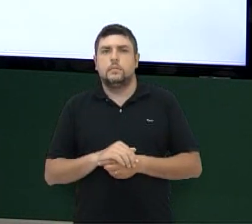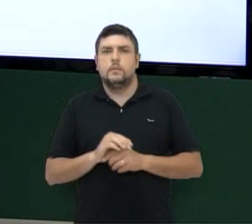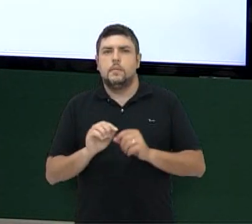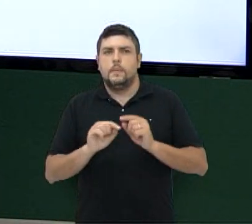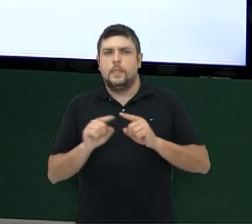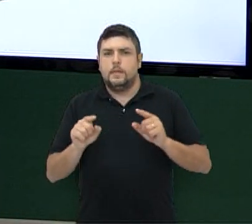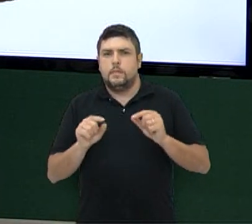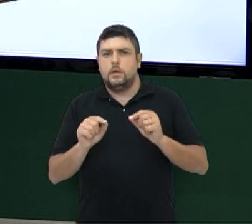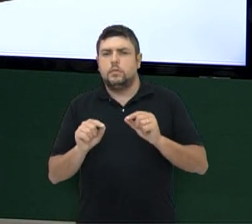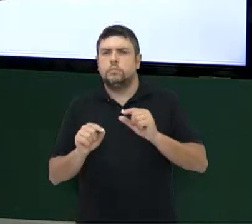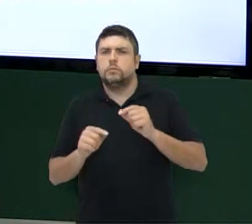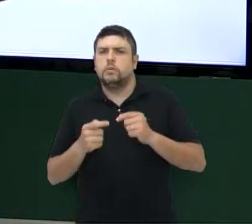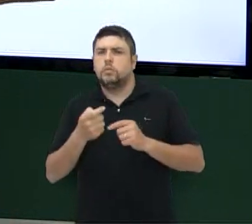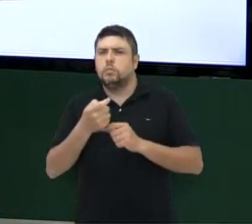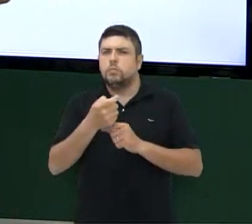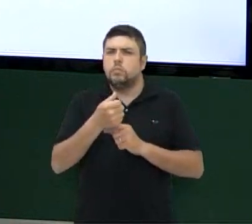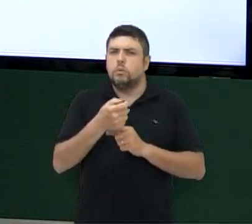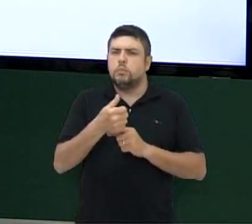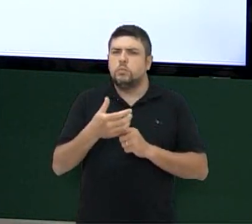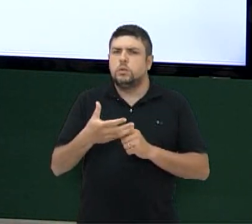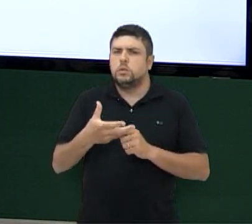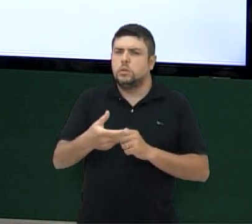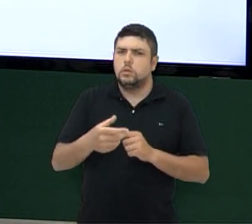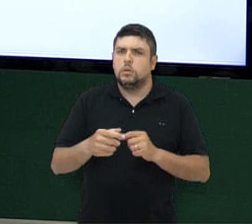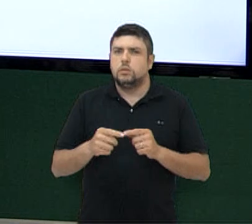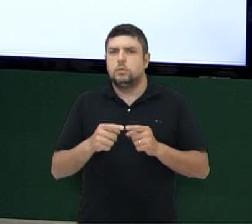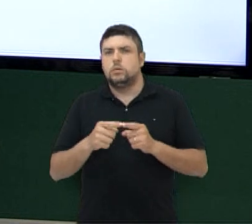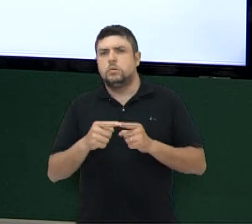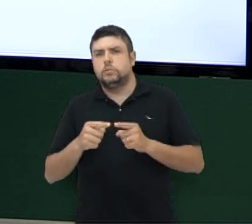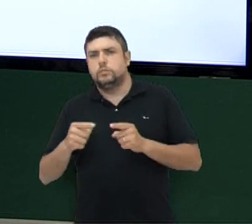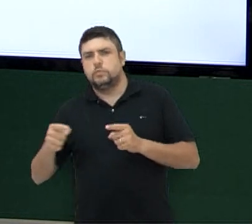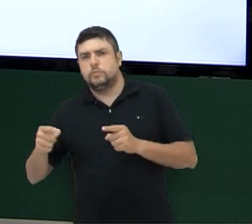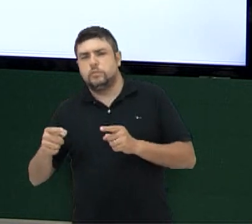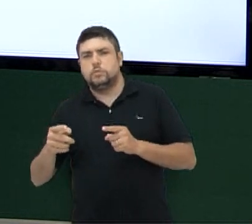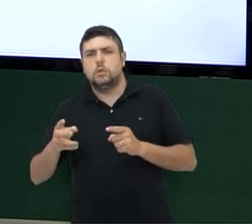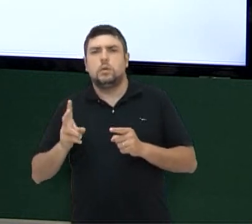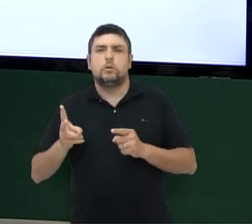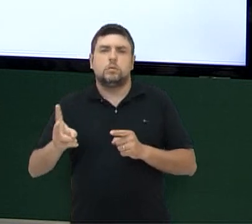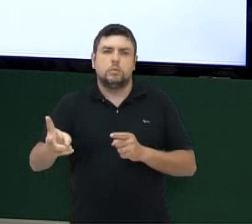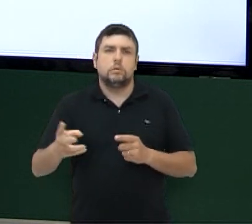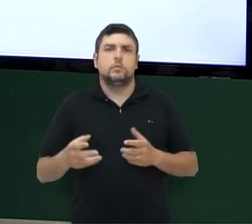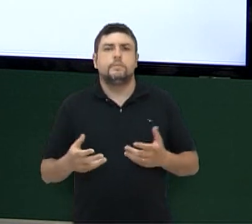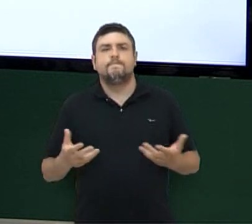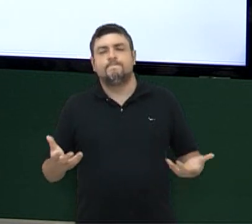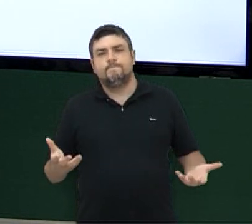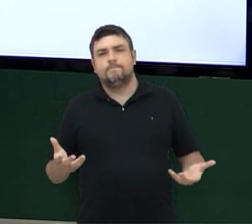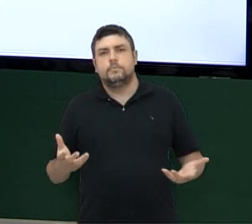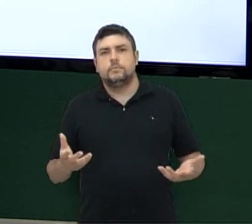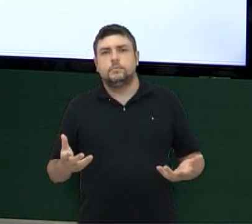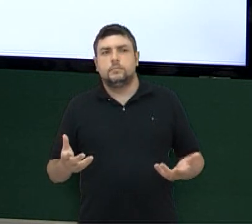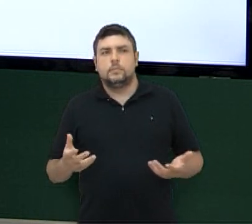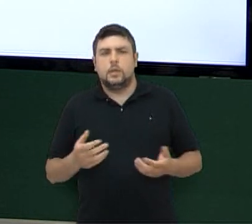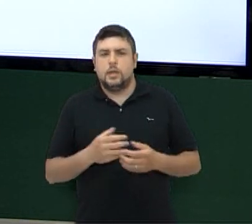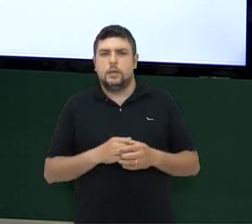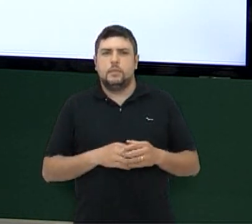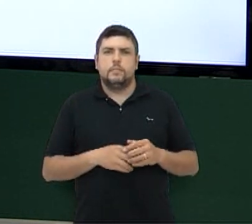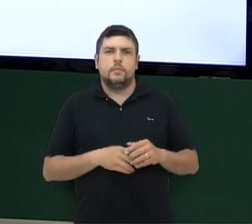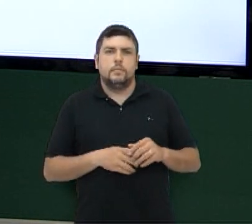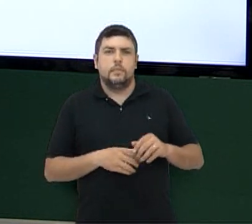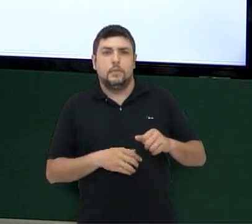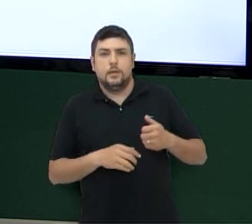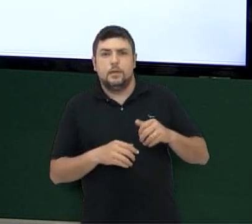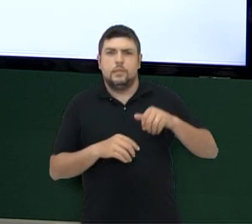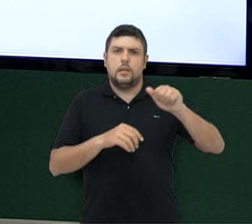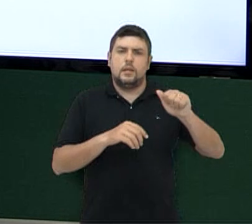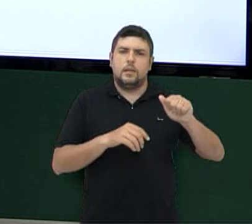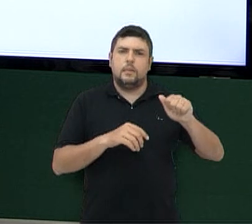parte acelerado e aqui você acaba sendo constante. Então, essa questão aqui ela é parcialmente correta. Então, ela é